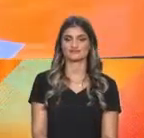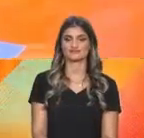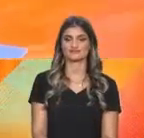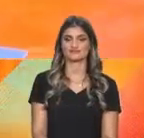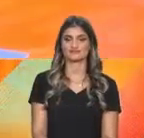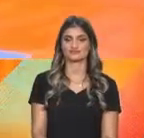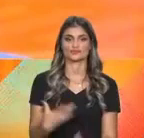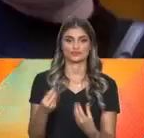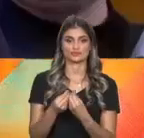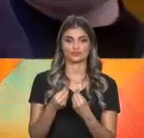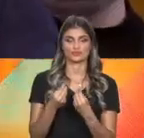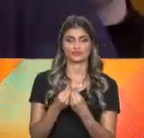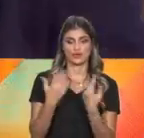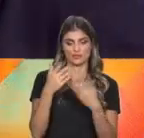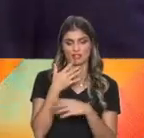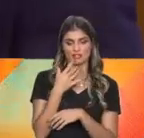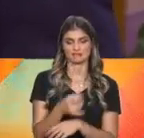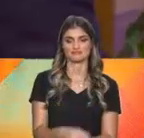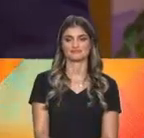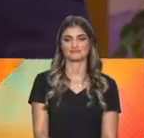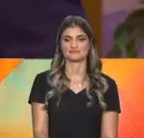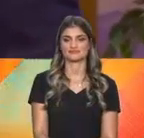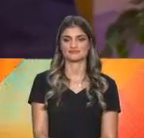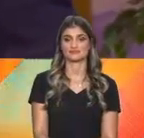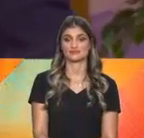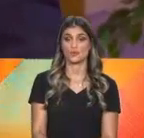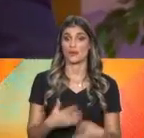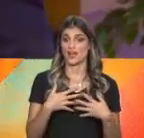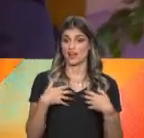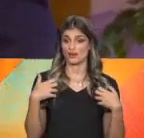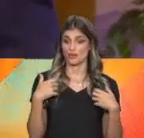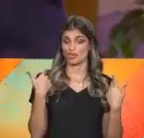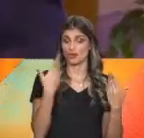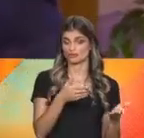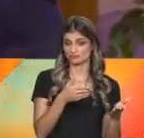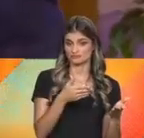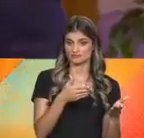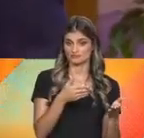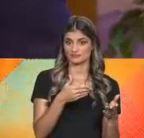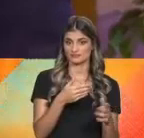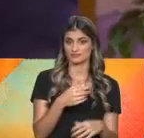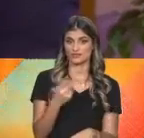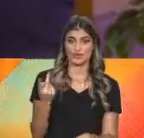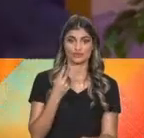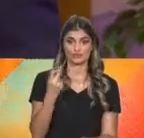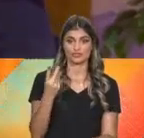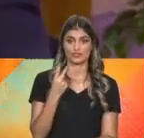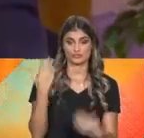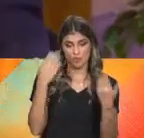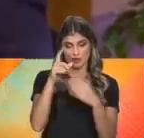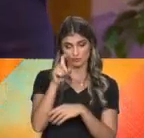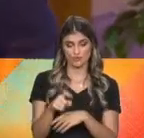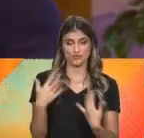Mas contigo a consoada e o bacalhau dou-te eu, e passamos uma